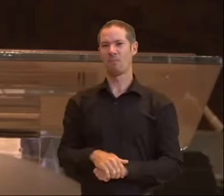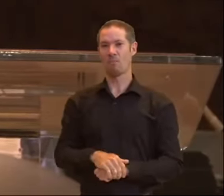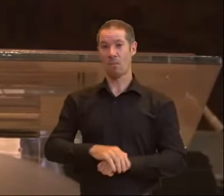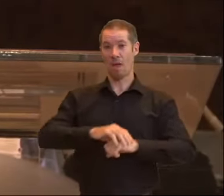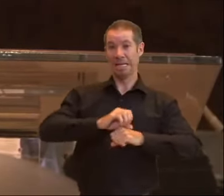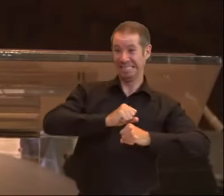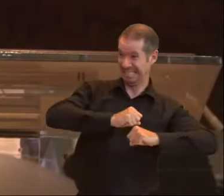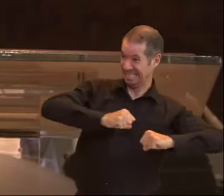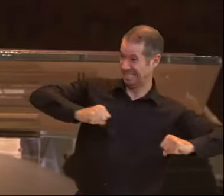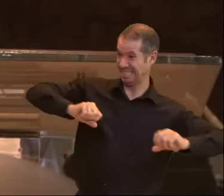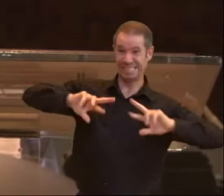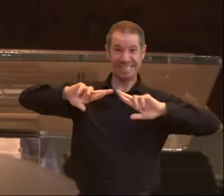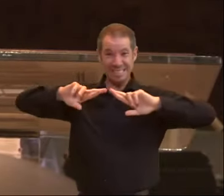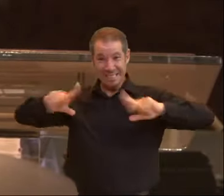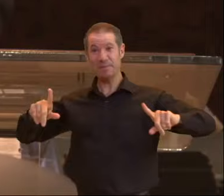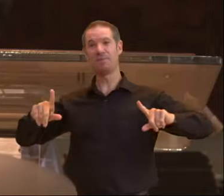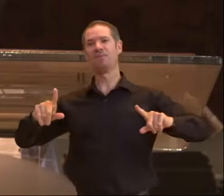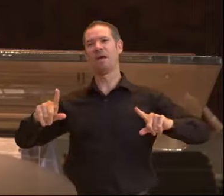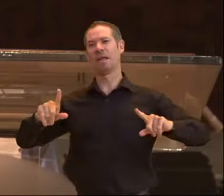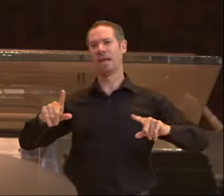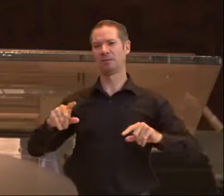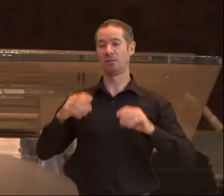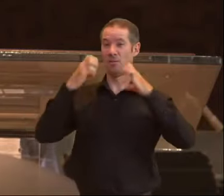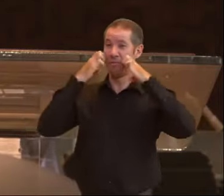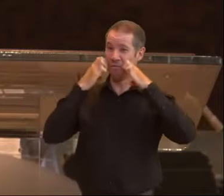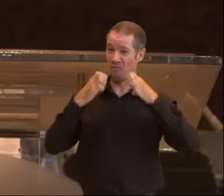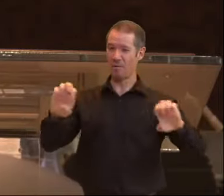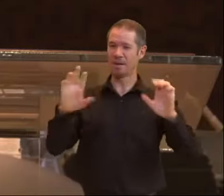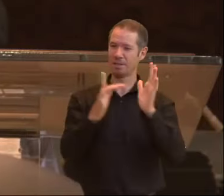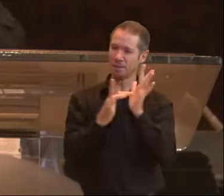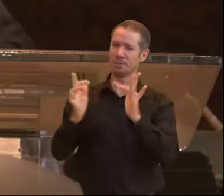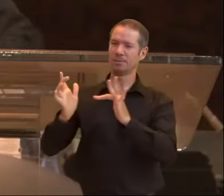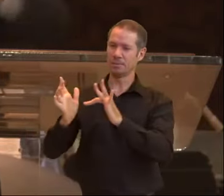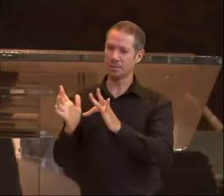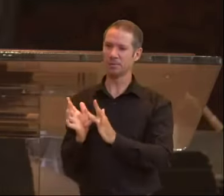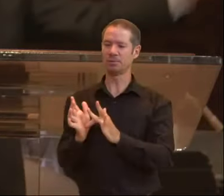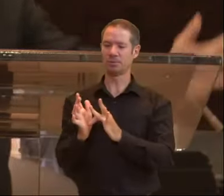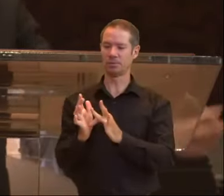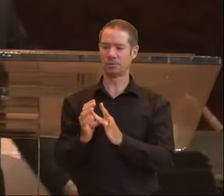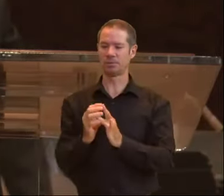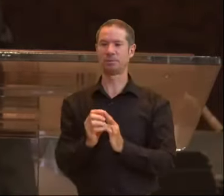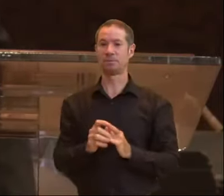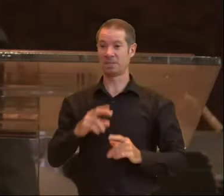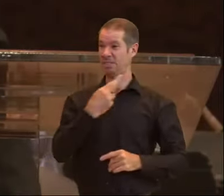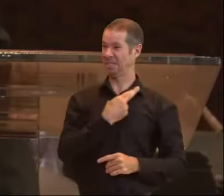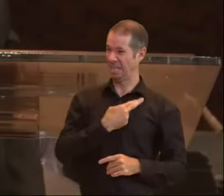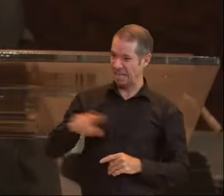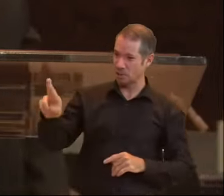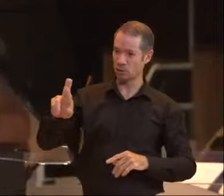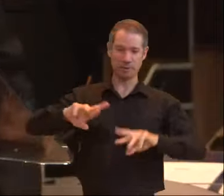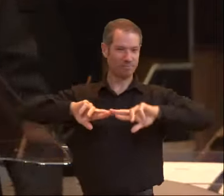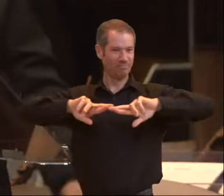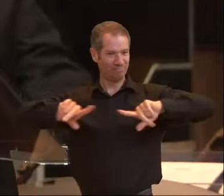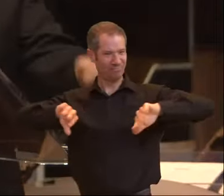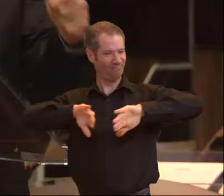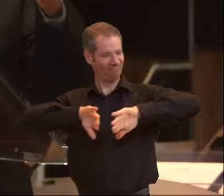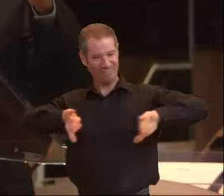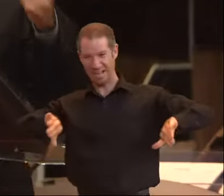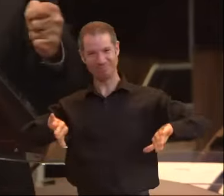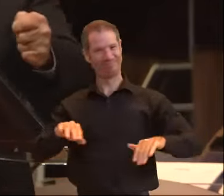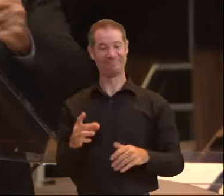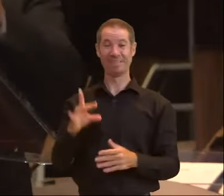grande diferença, meus irmãos, do Evangelho de Jesus para as religiões. É